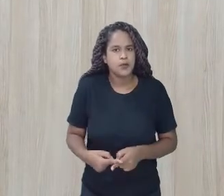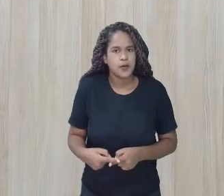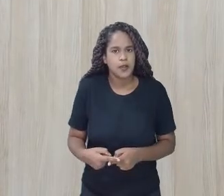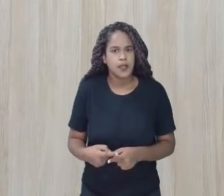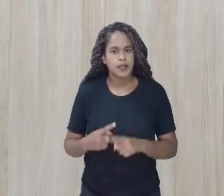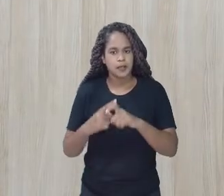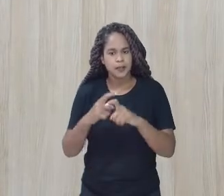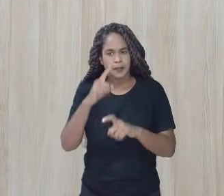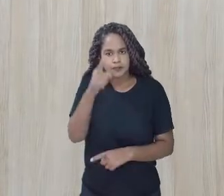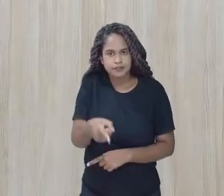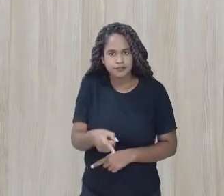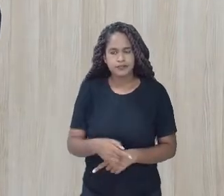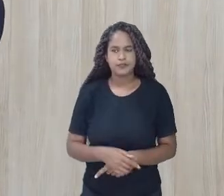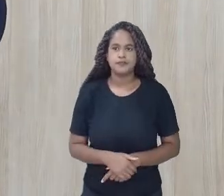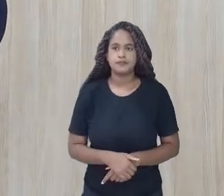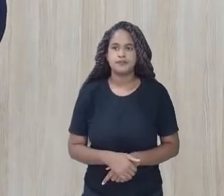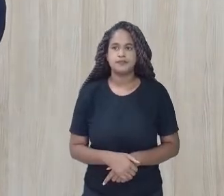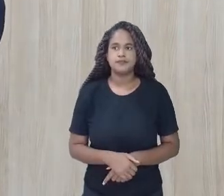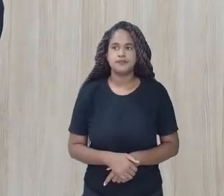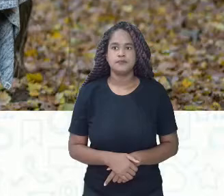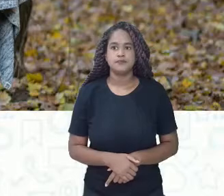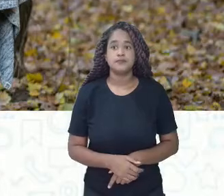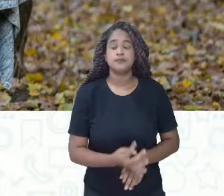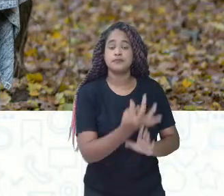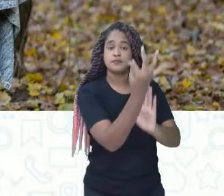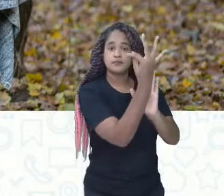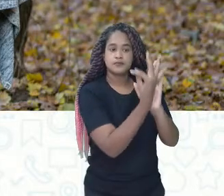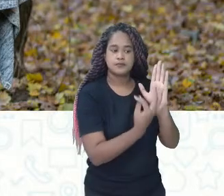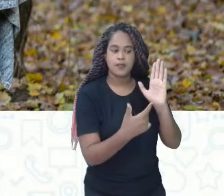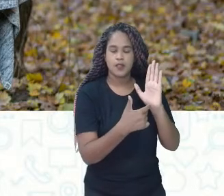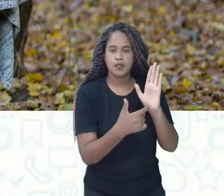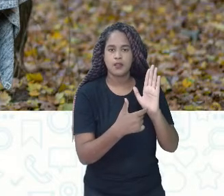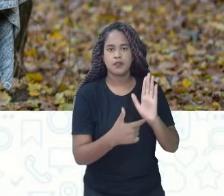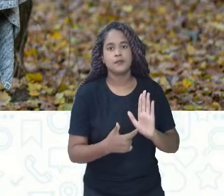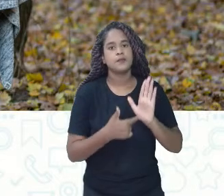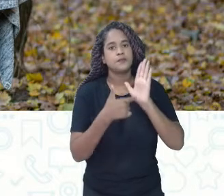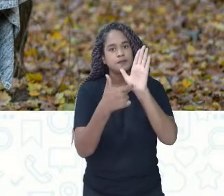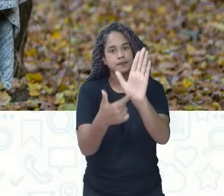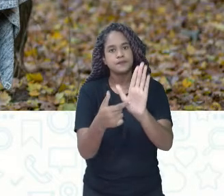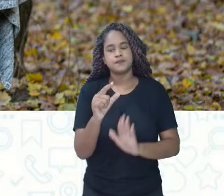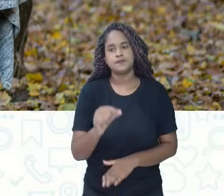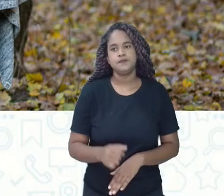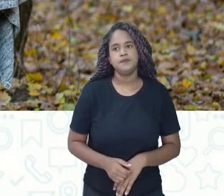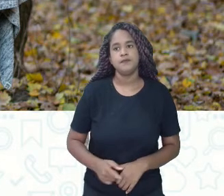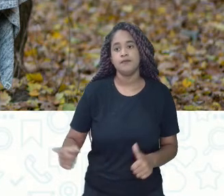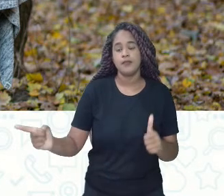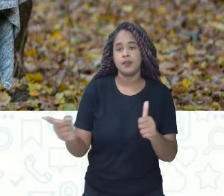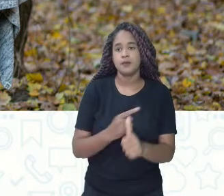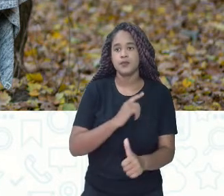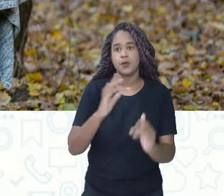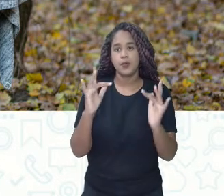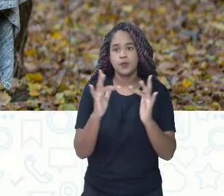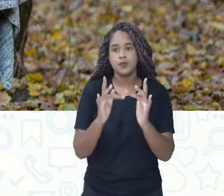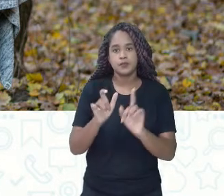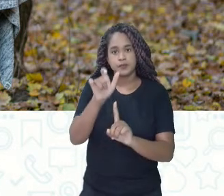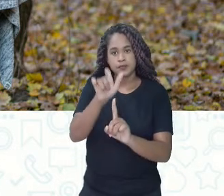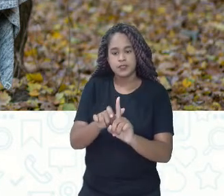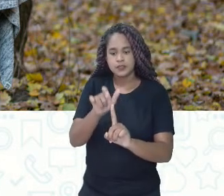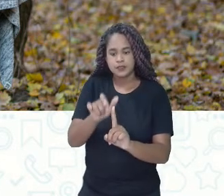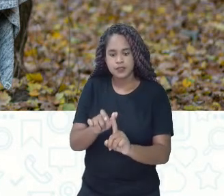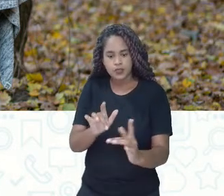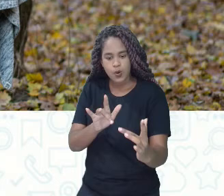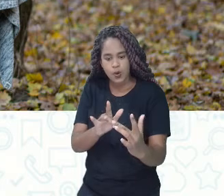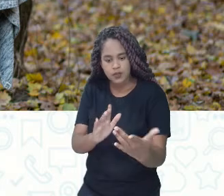referência. Este trecho retrata, né, o trecho que a gente leu, retrata o primeiro contato do protagonista com um